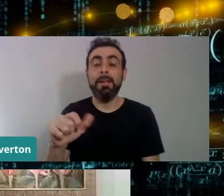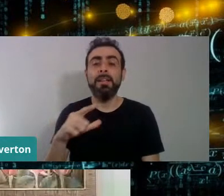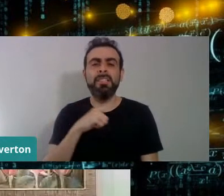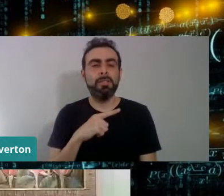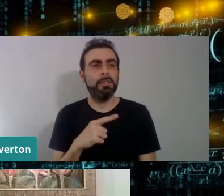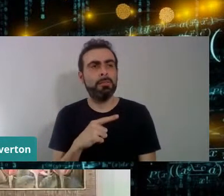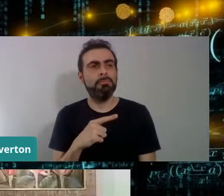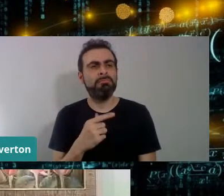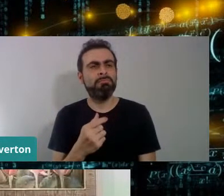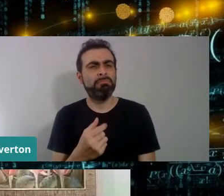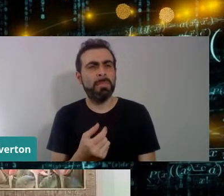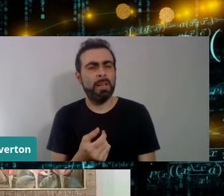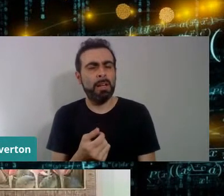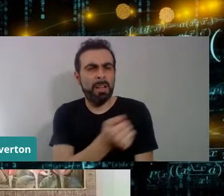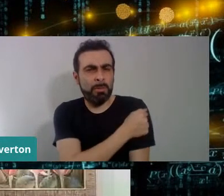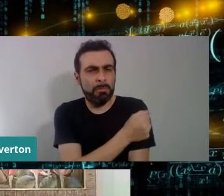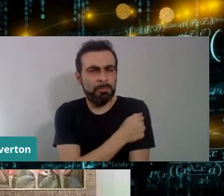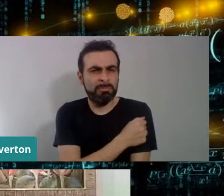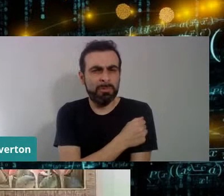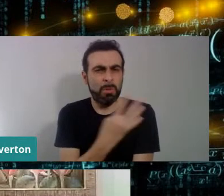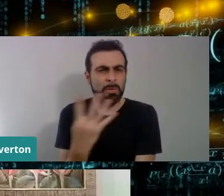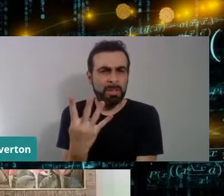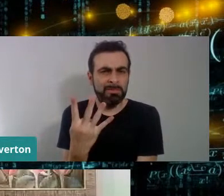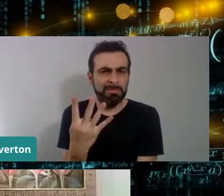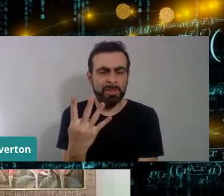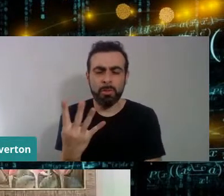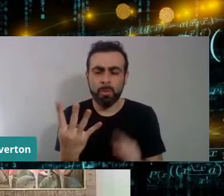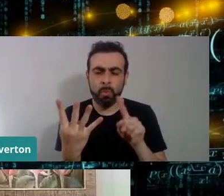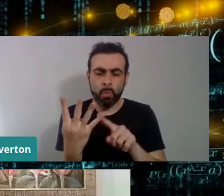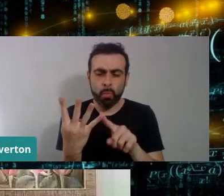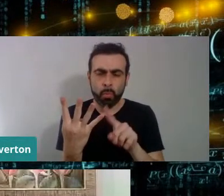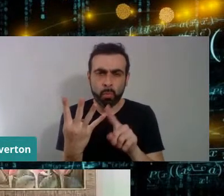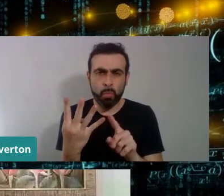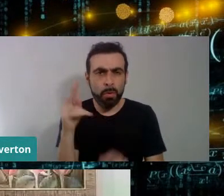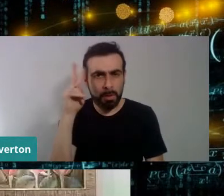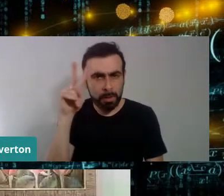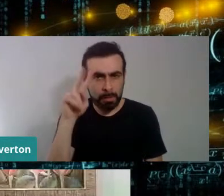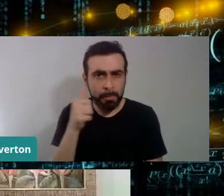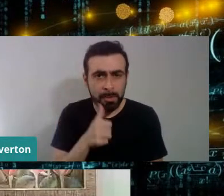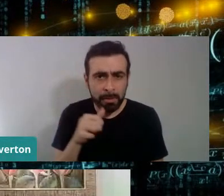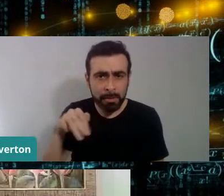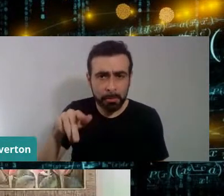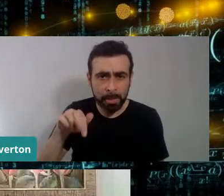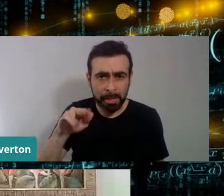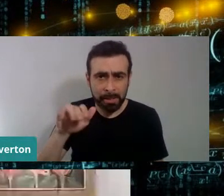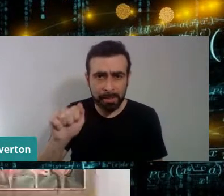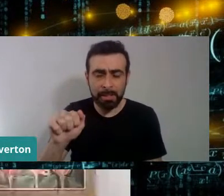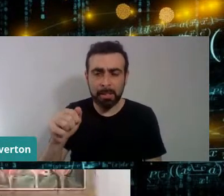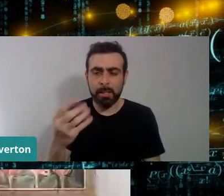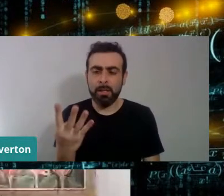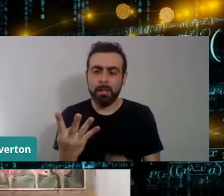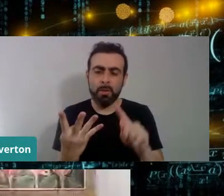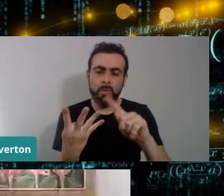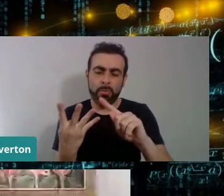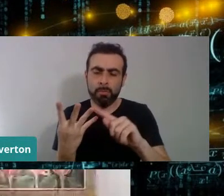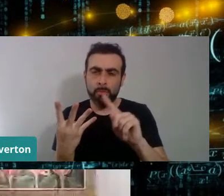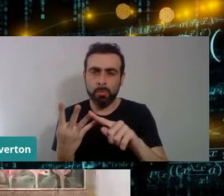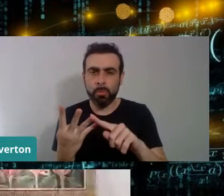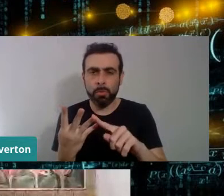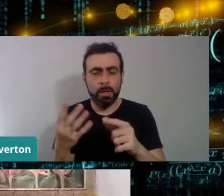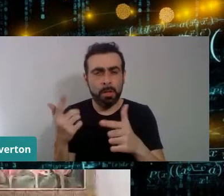de uma, Maria. Os outros eu não lembro o nome. Tinha um, parece que tinha um problema na perna, coitado, não lembro direito o nome